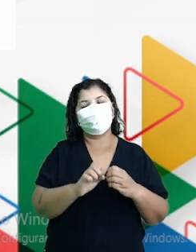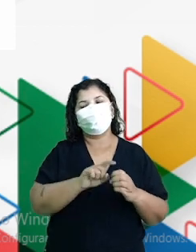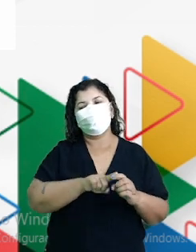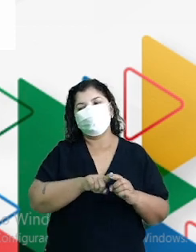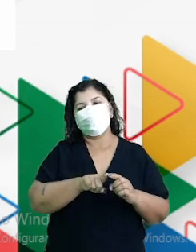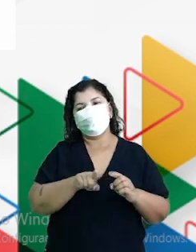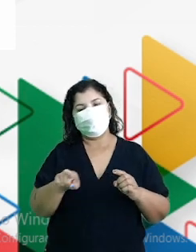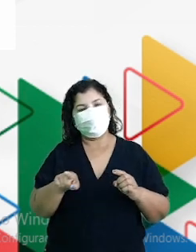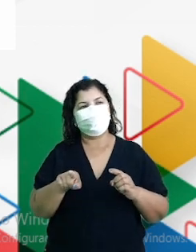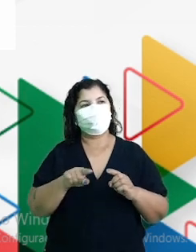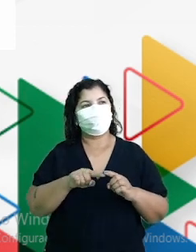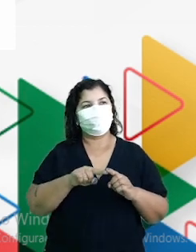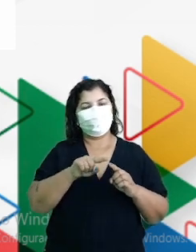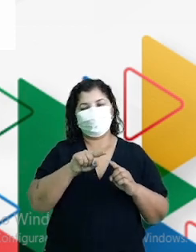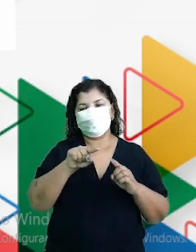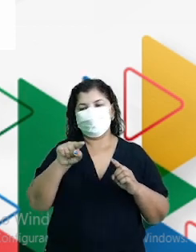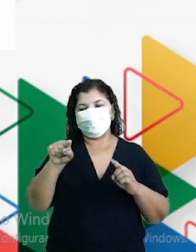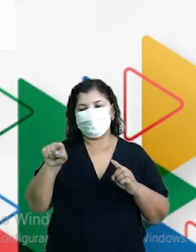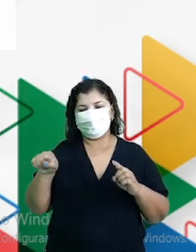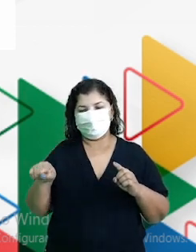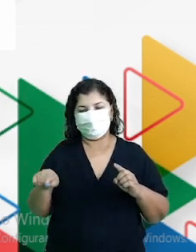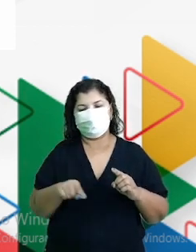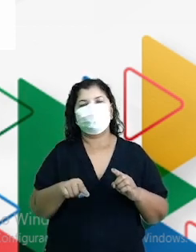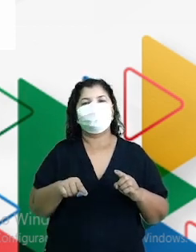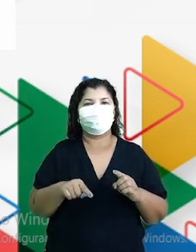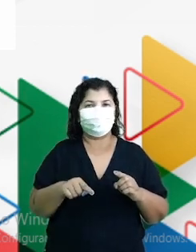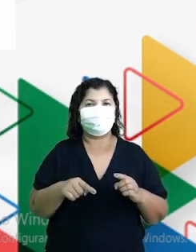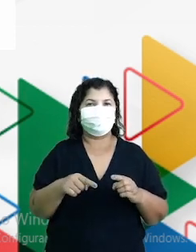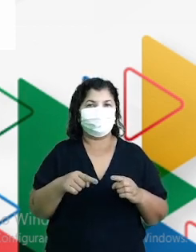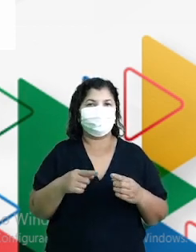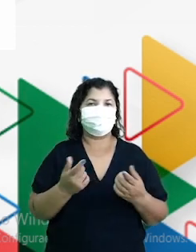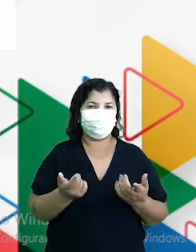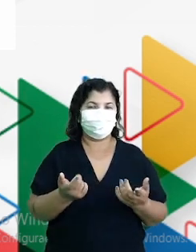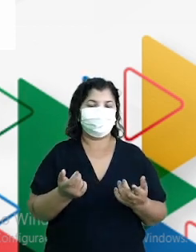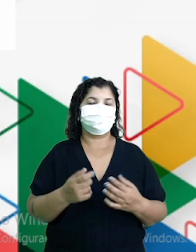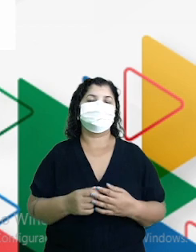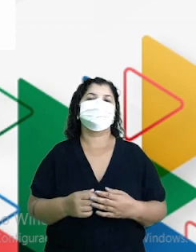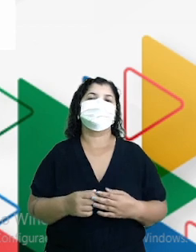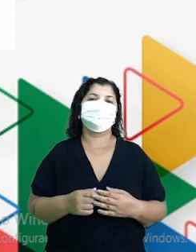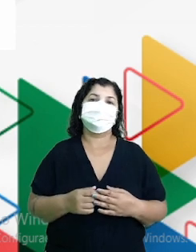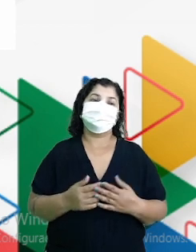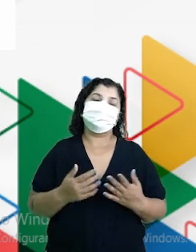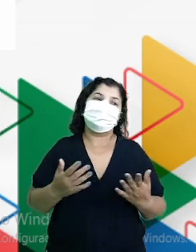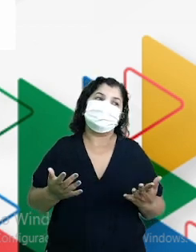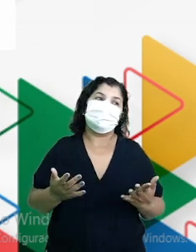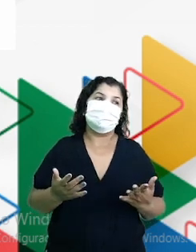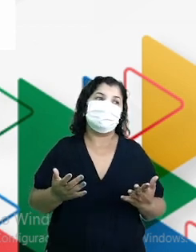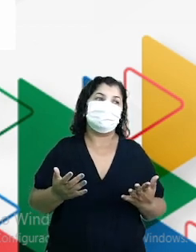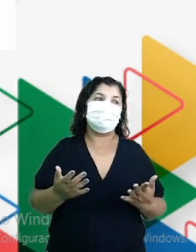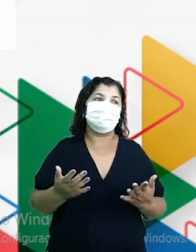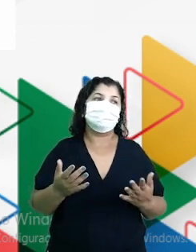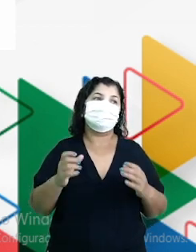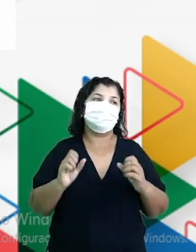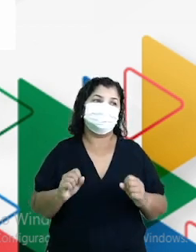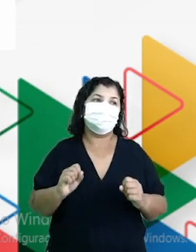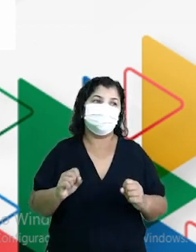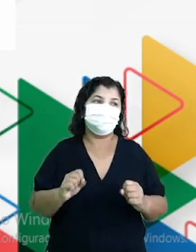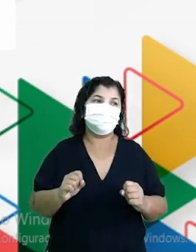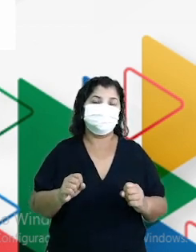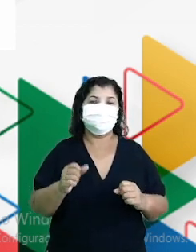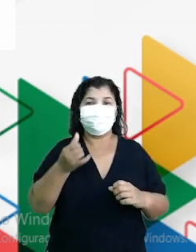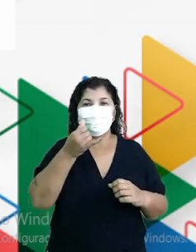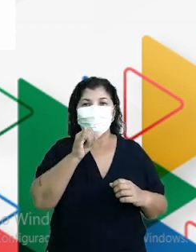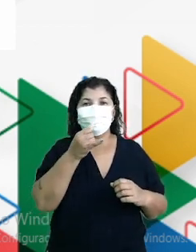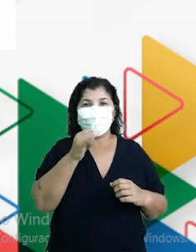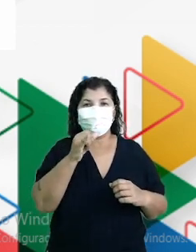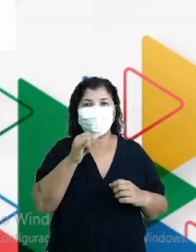pela máquina e chega na pilha, certo? Só que, uma hora essa eletricidade ou esses elétrons saem dessa